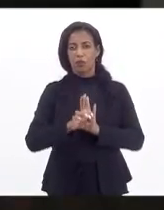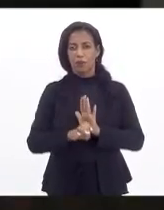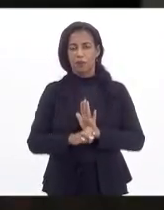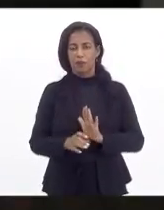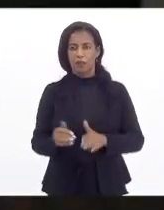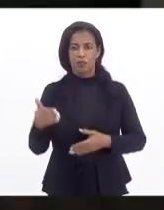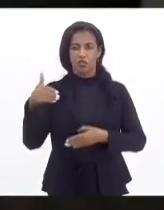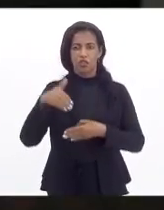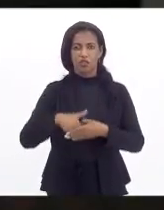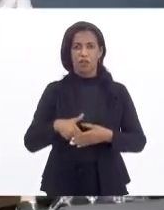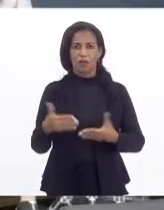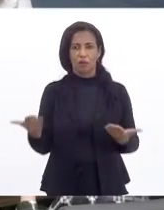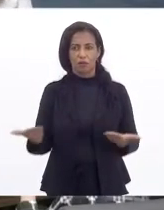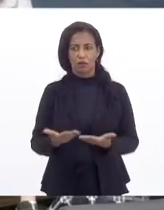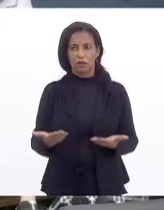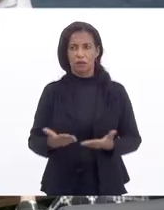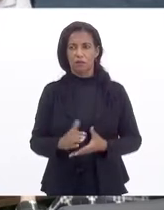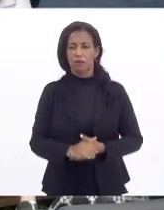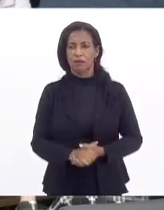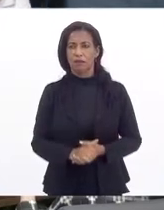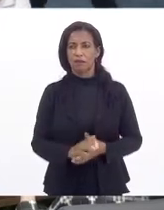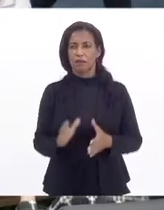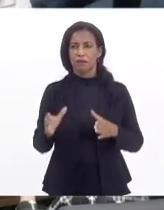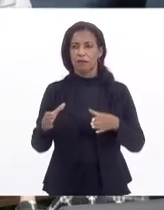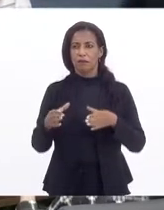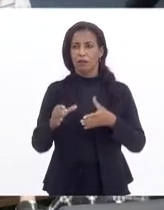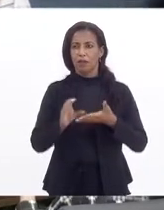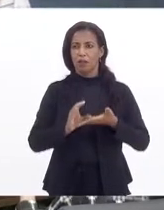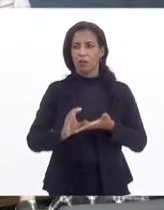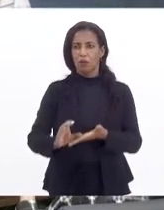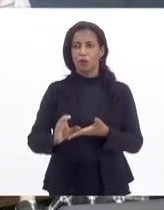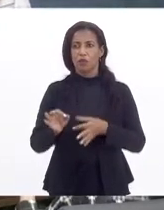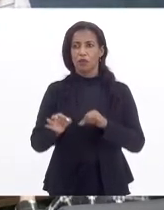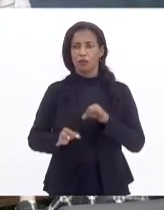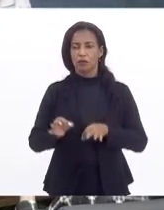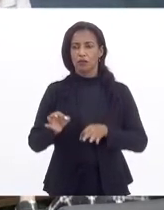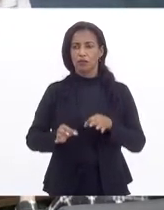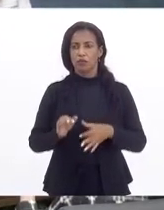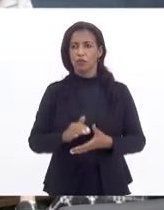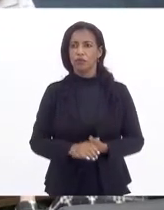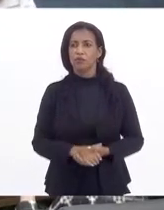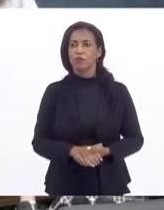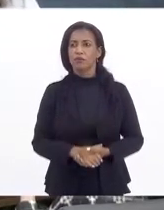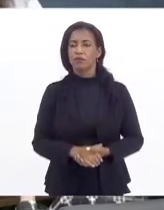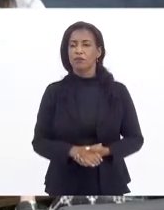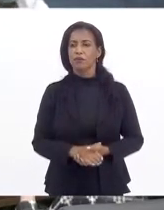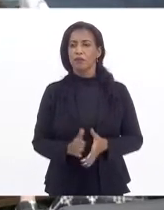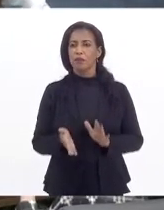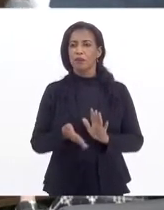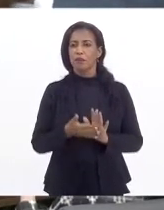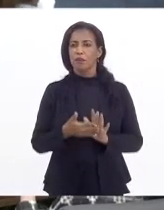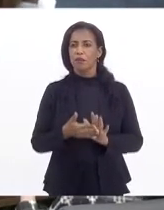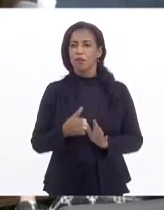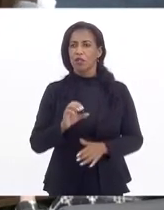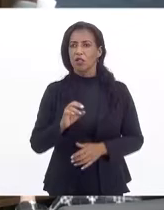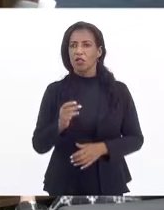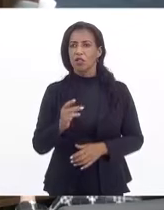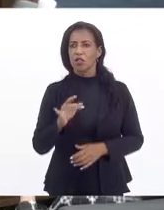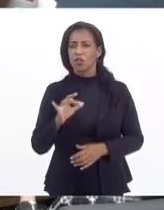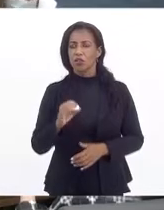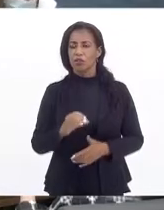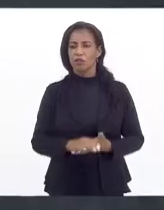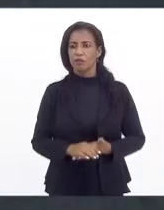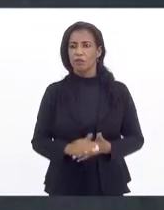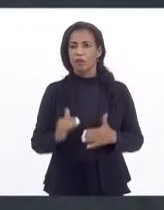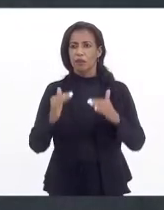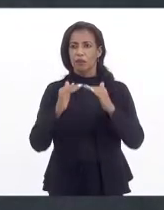gente já vota aqui já. Pela Comissão de Constituição e Justiça, chamo os trabalhos à ordem para emitir o parecer, deputado Chico Machado.